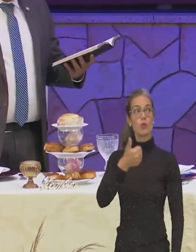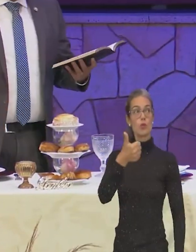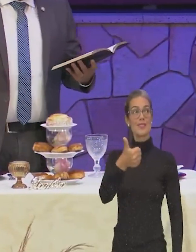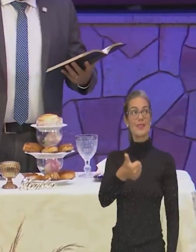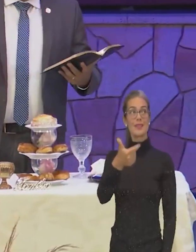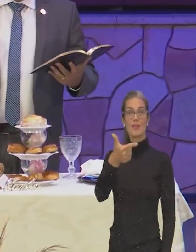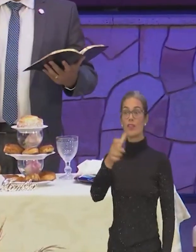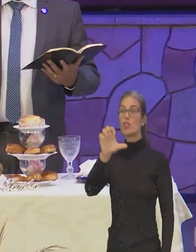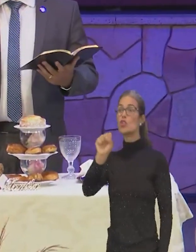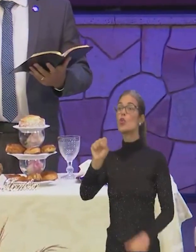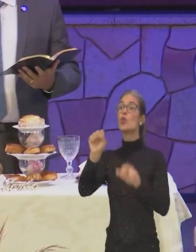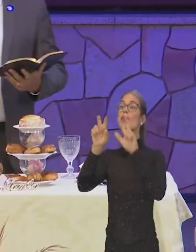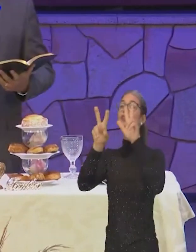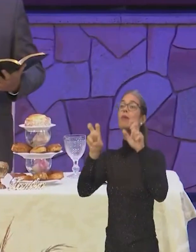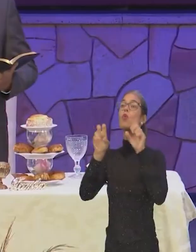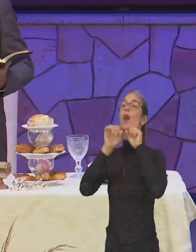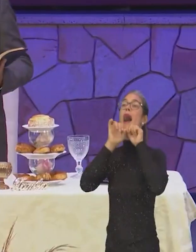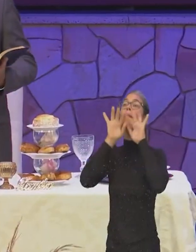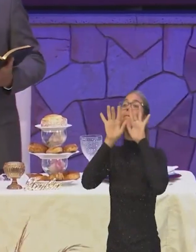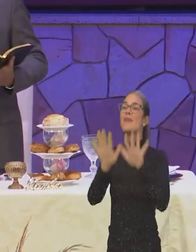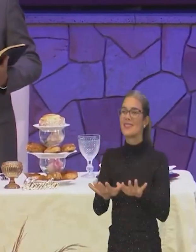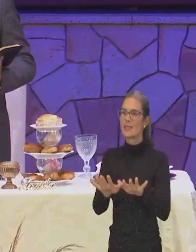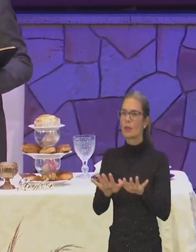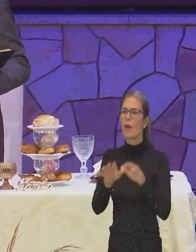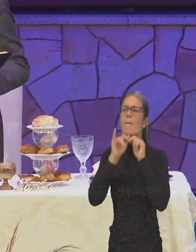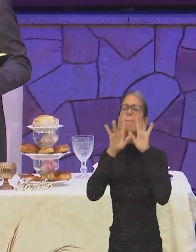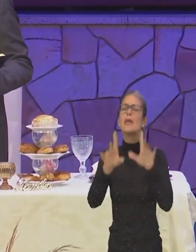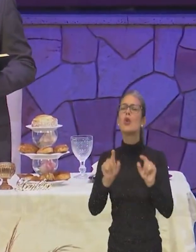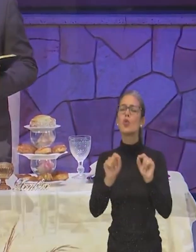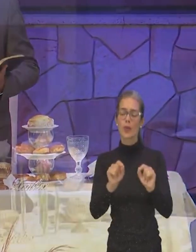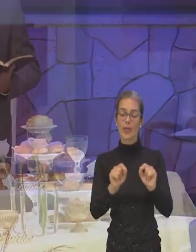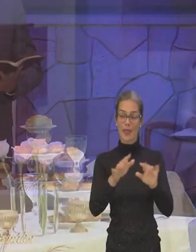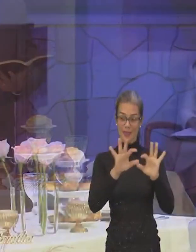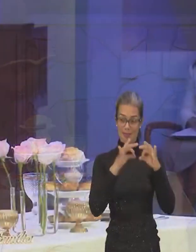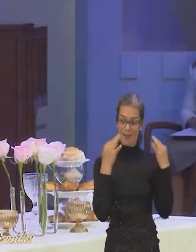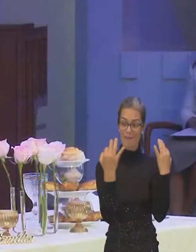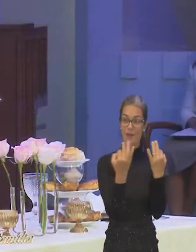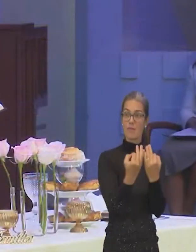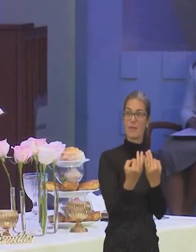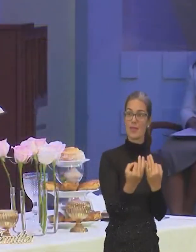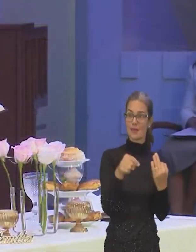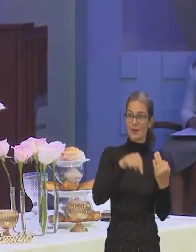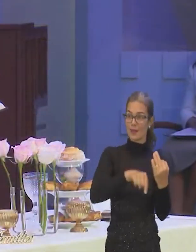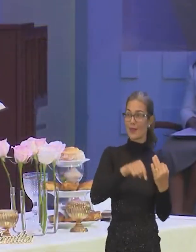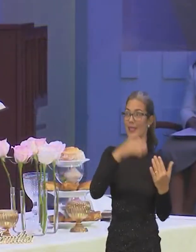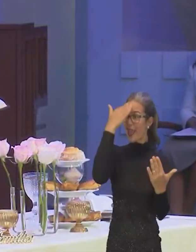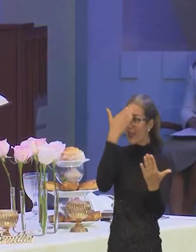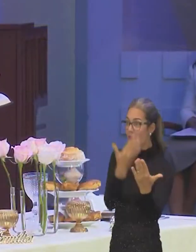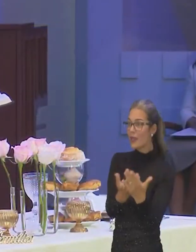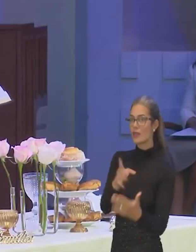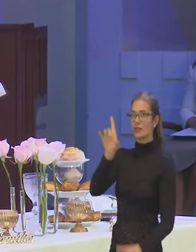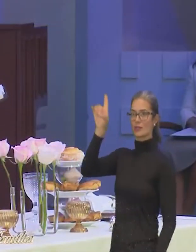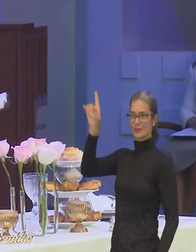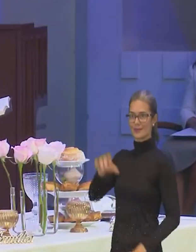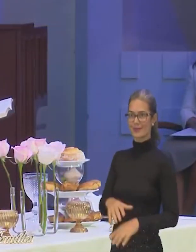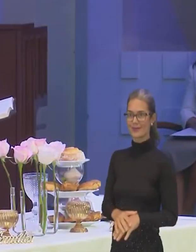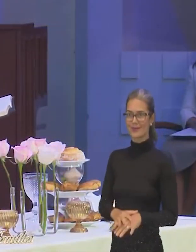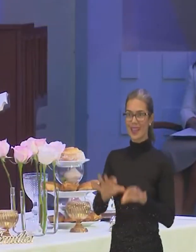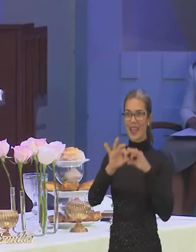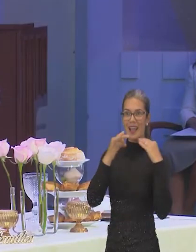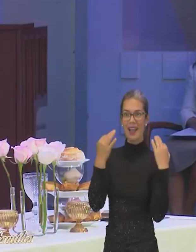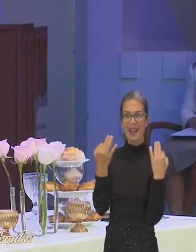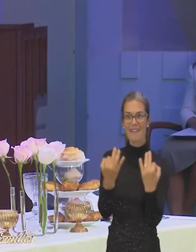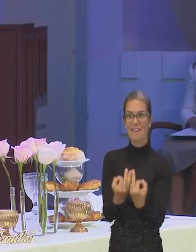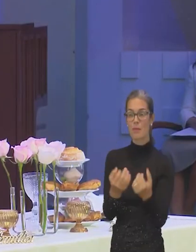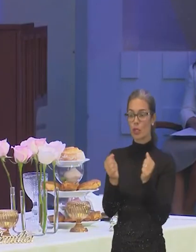bênção, a felicidade da família que teme ao Senhor. A família que teme ao Senhor é uma família que está ao redor